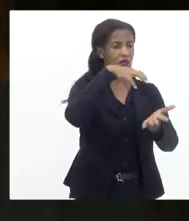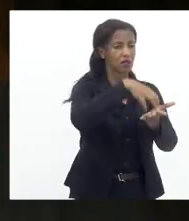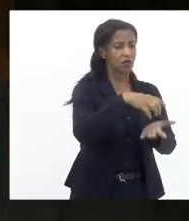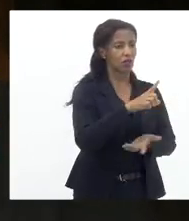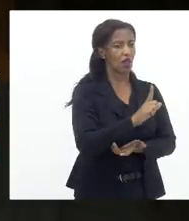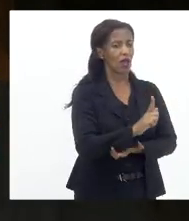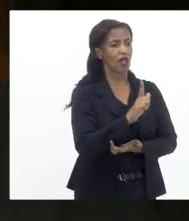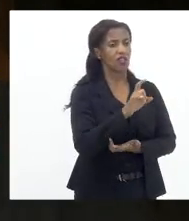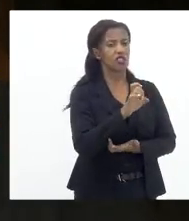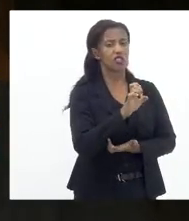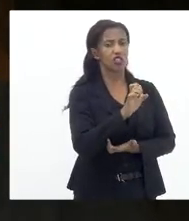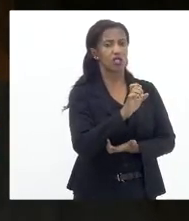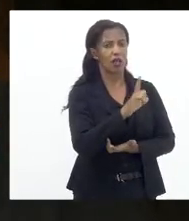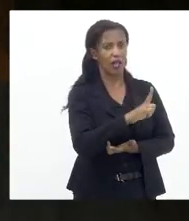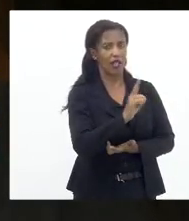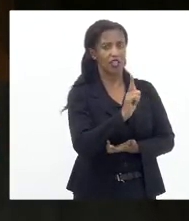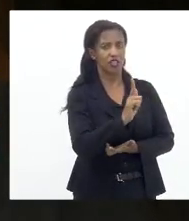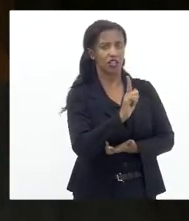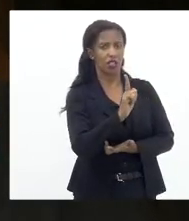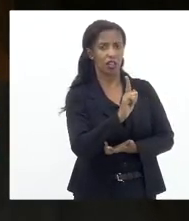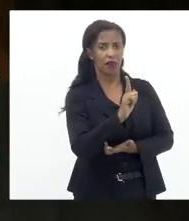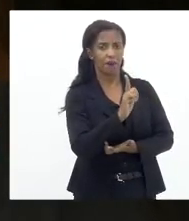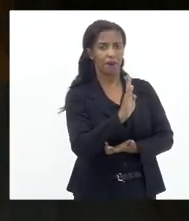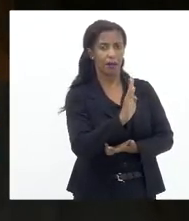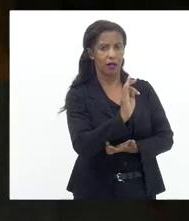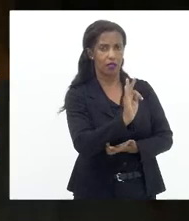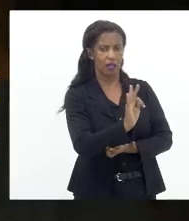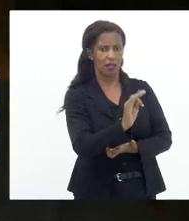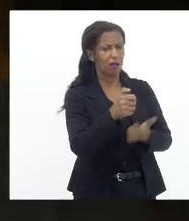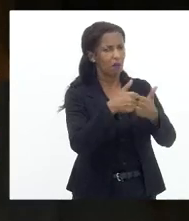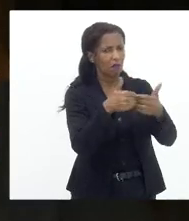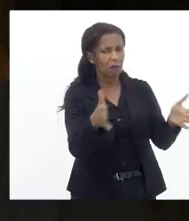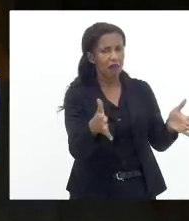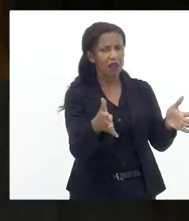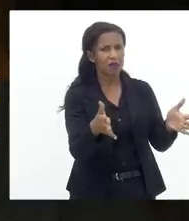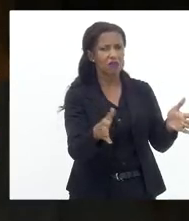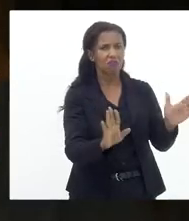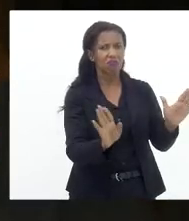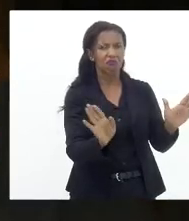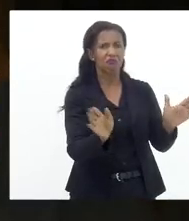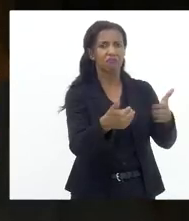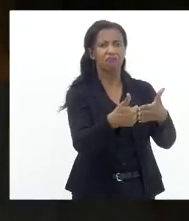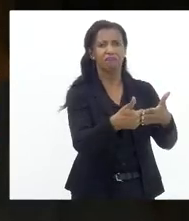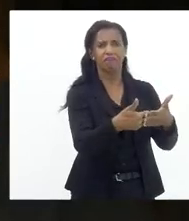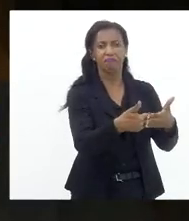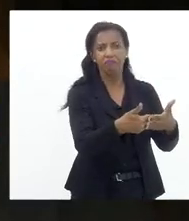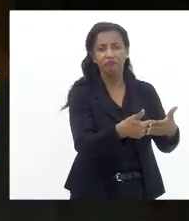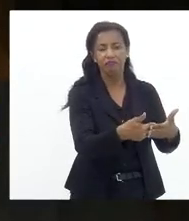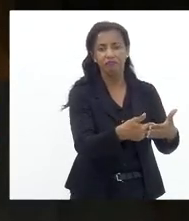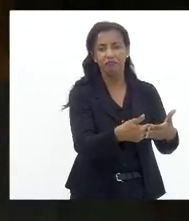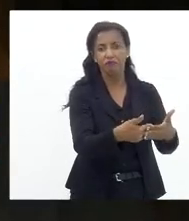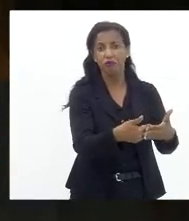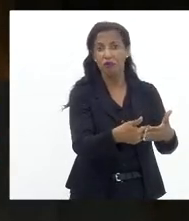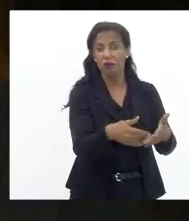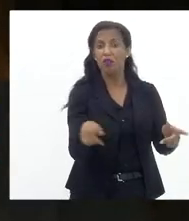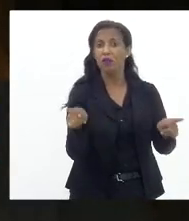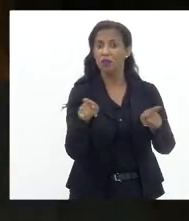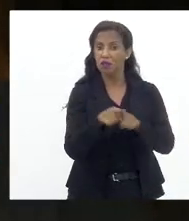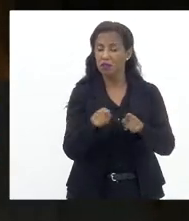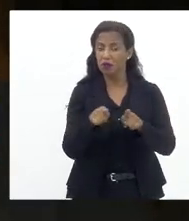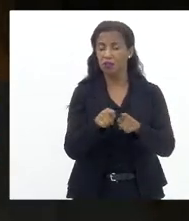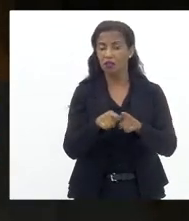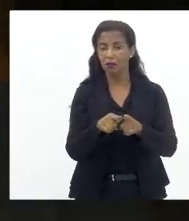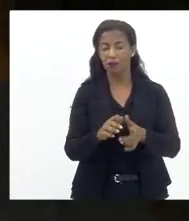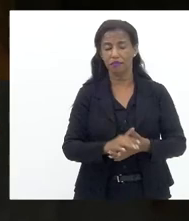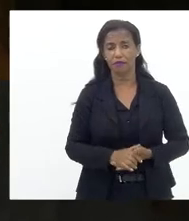de Japeri aberto com tanto carinho tanto esmero fechado e sem falar